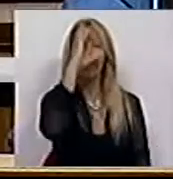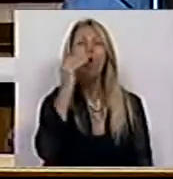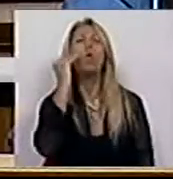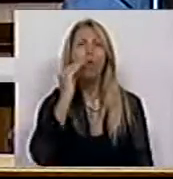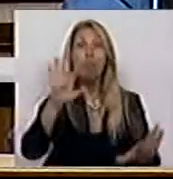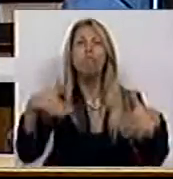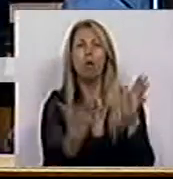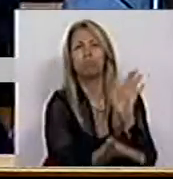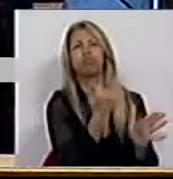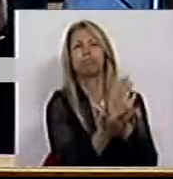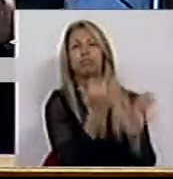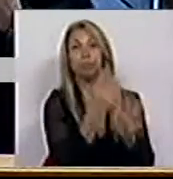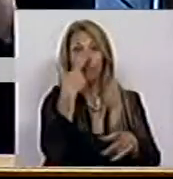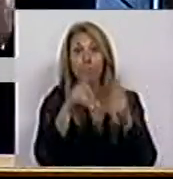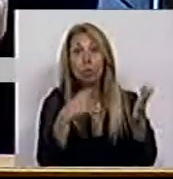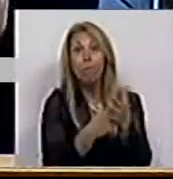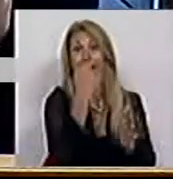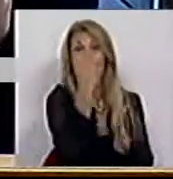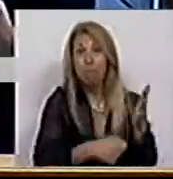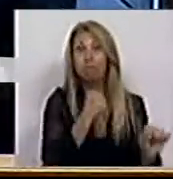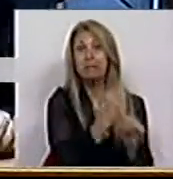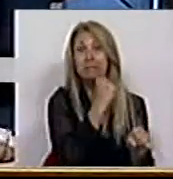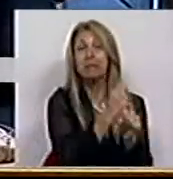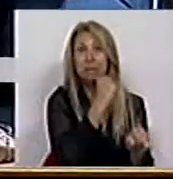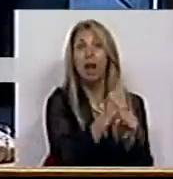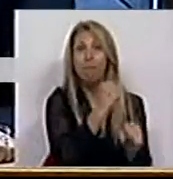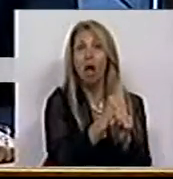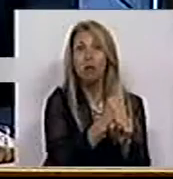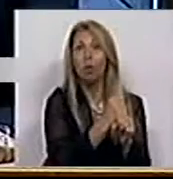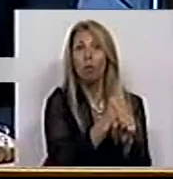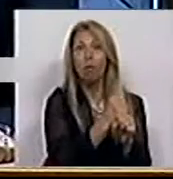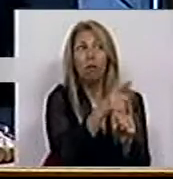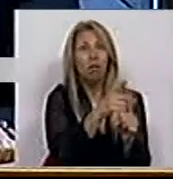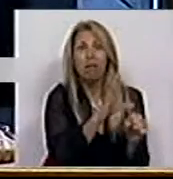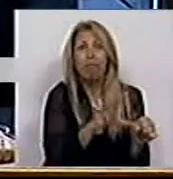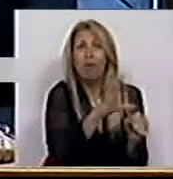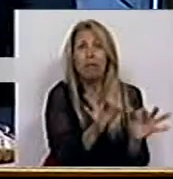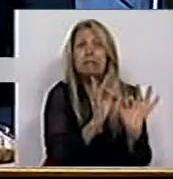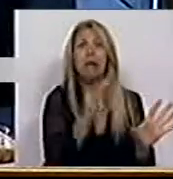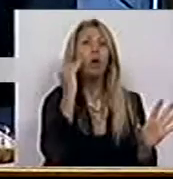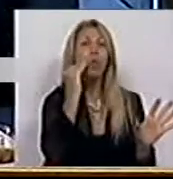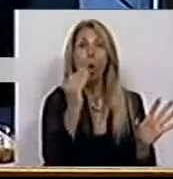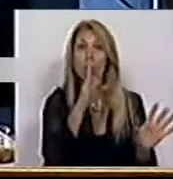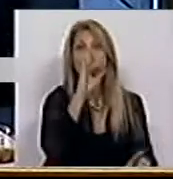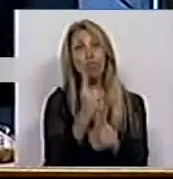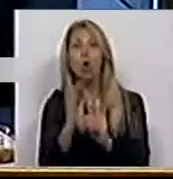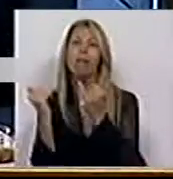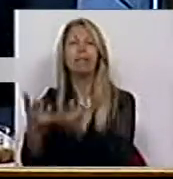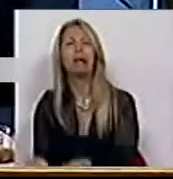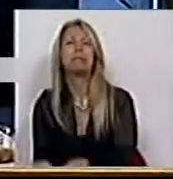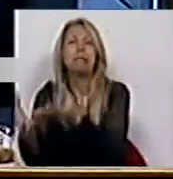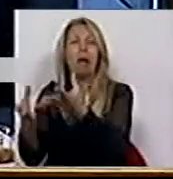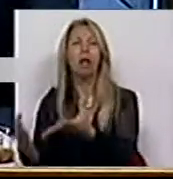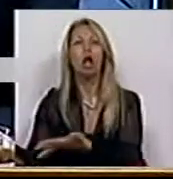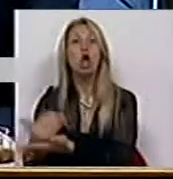os contribuintes que vivem do seu trabalho desta forma, ao mesmo tempo que concede mais borla fiscal sobre os lucros dos